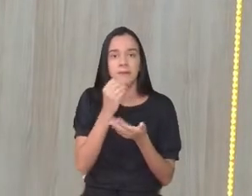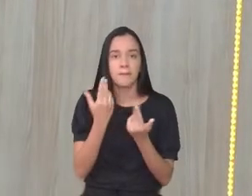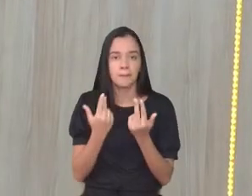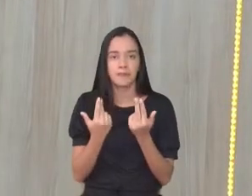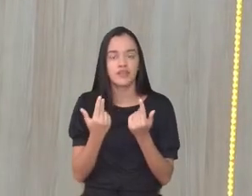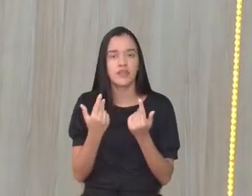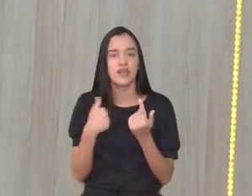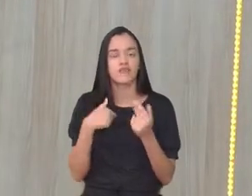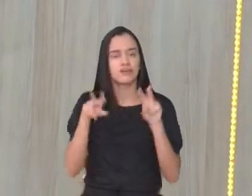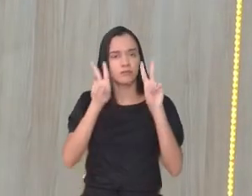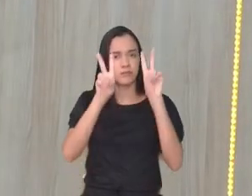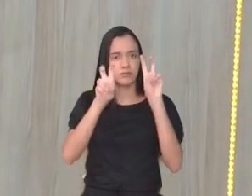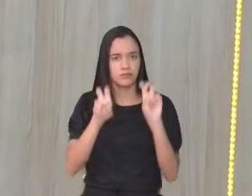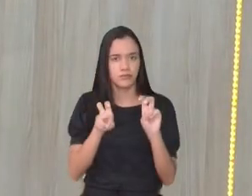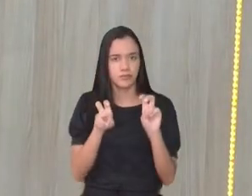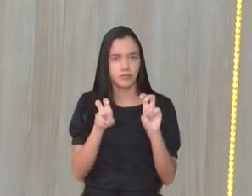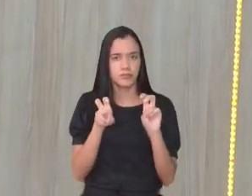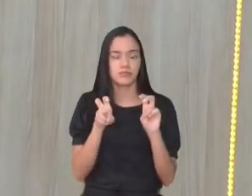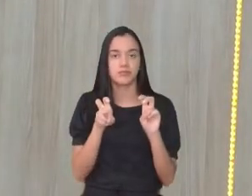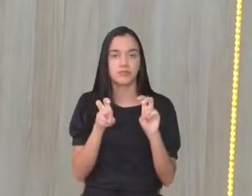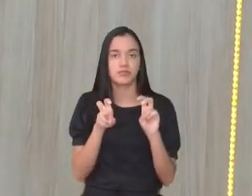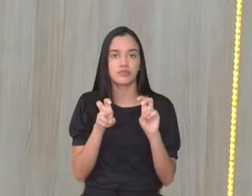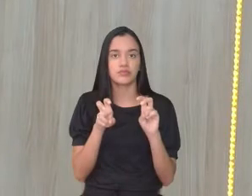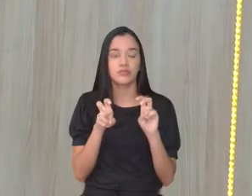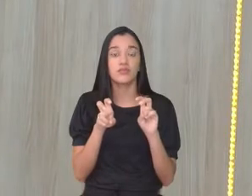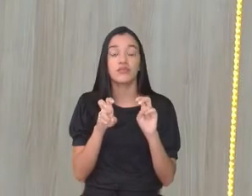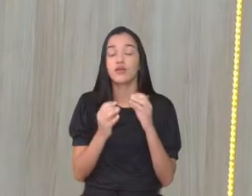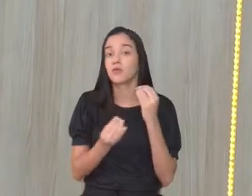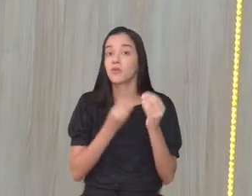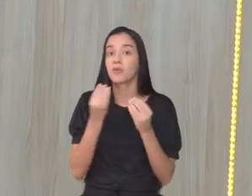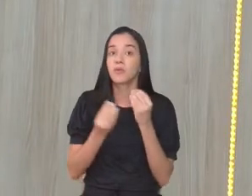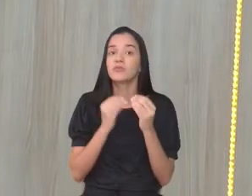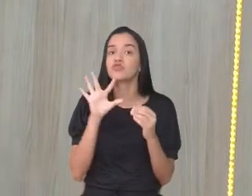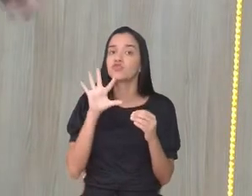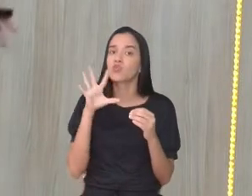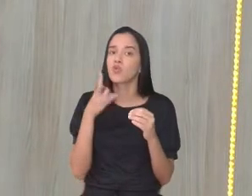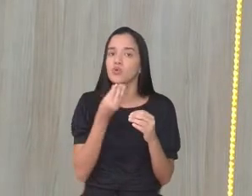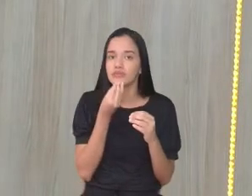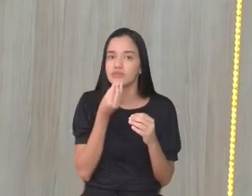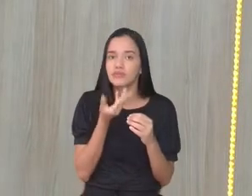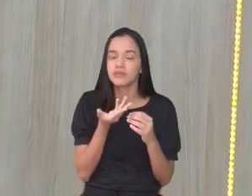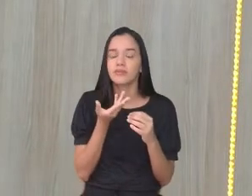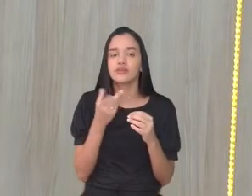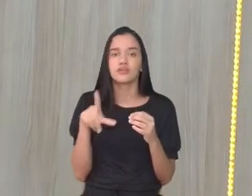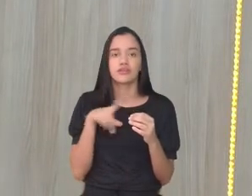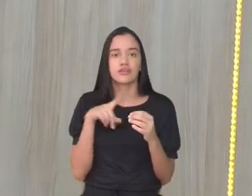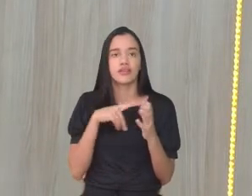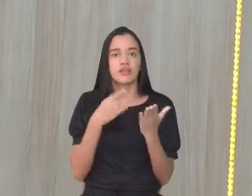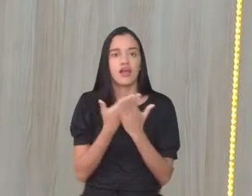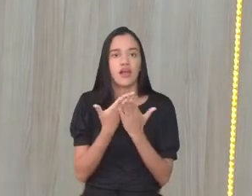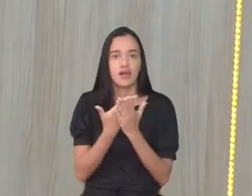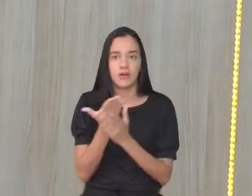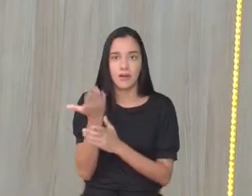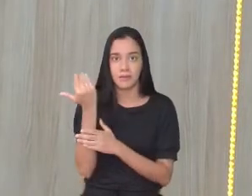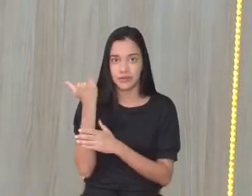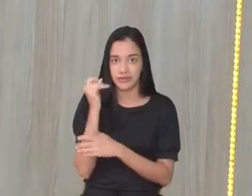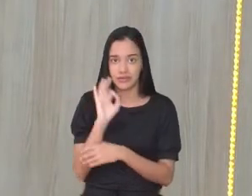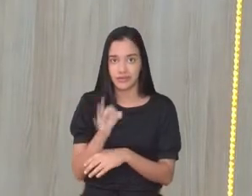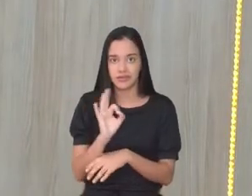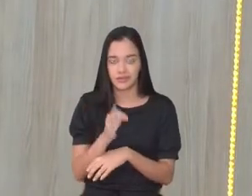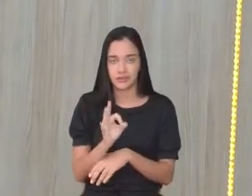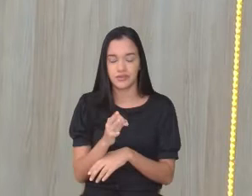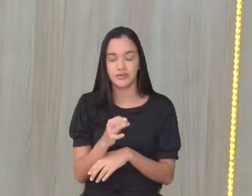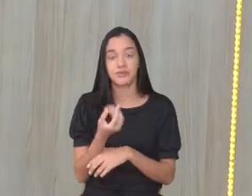gente vai definir essa propriedade através dos conhecimentos que a gente adquiriu na aula passada, certo? Então, veja